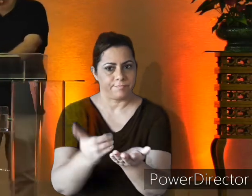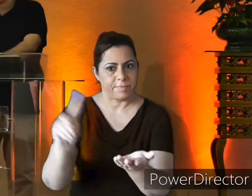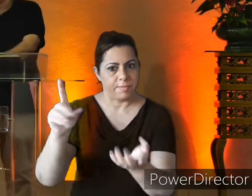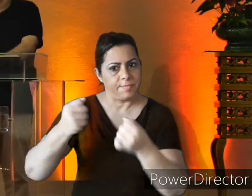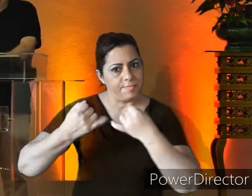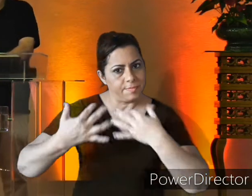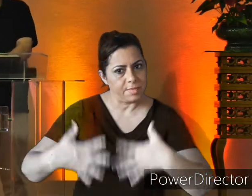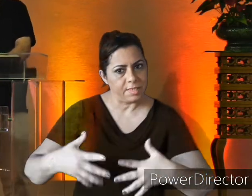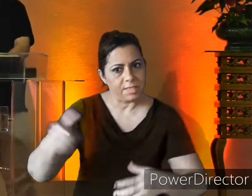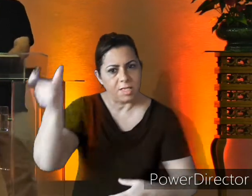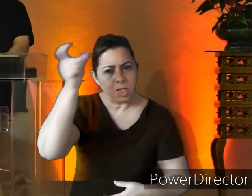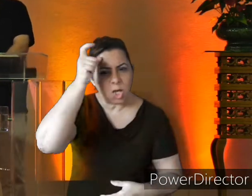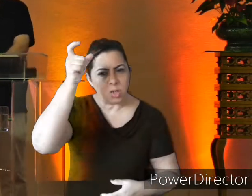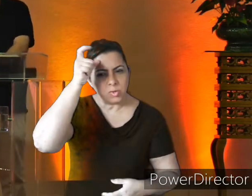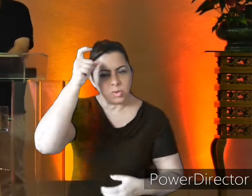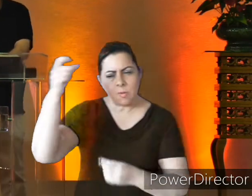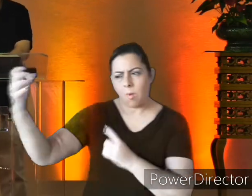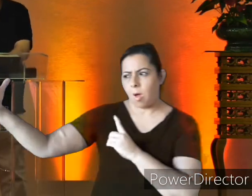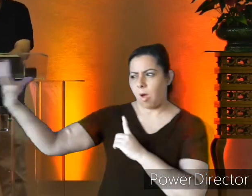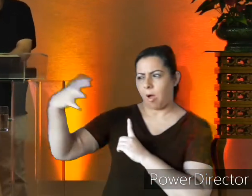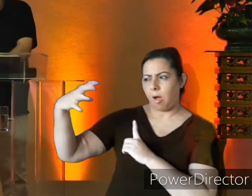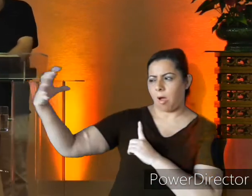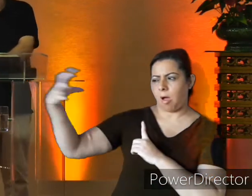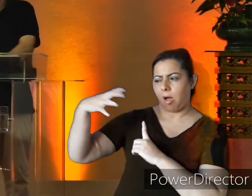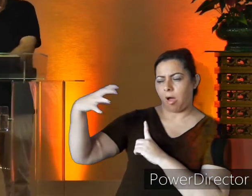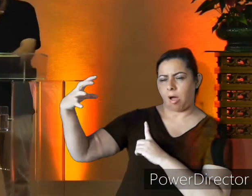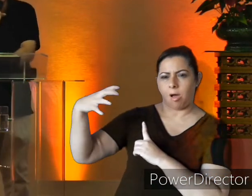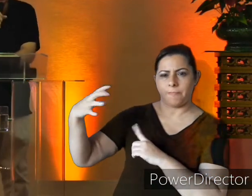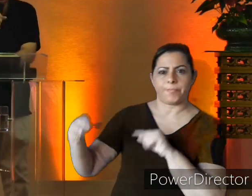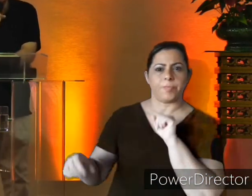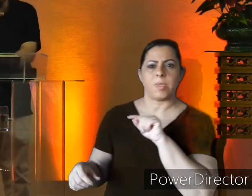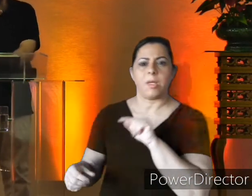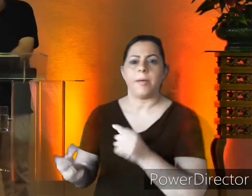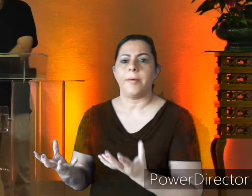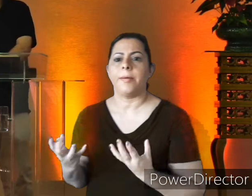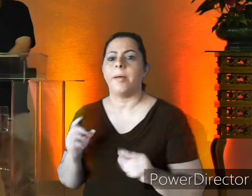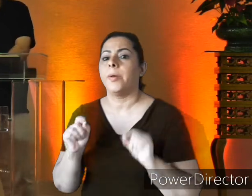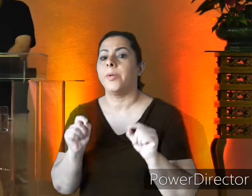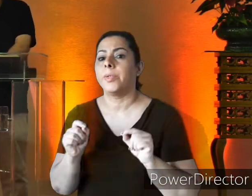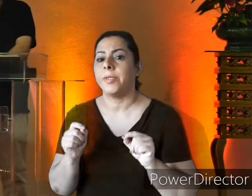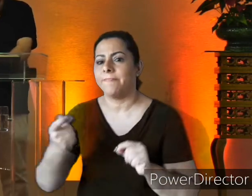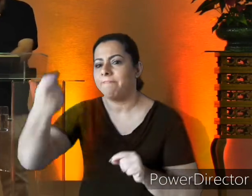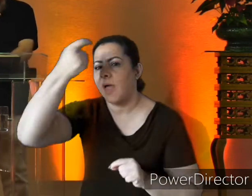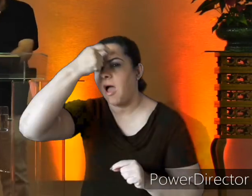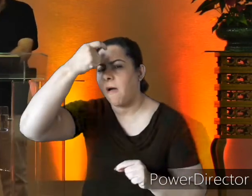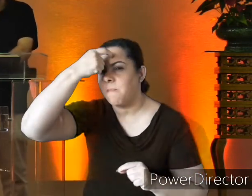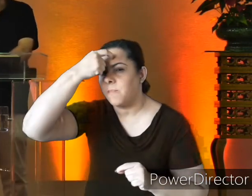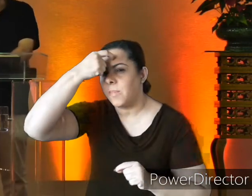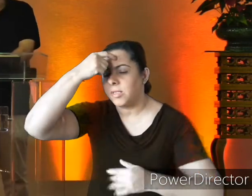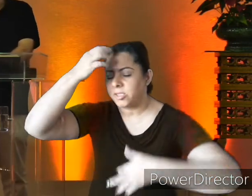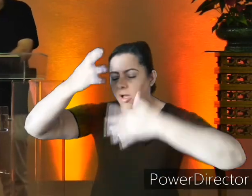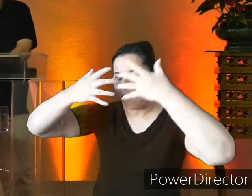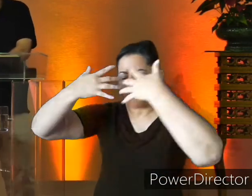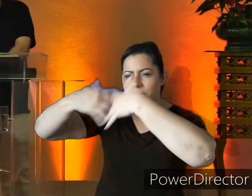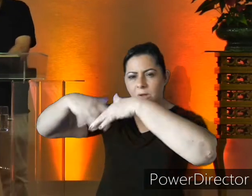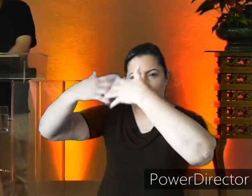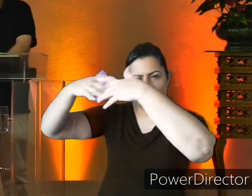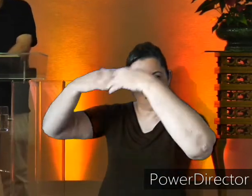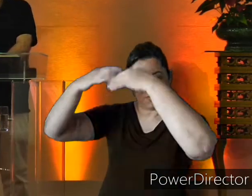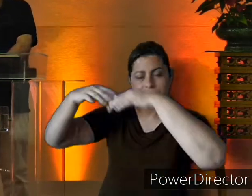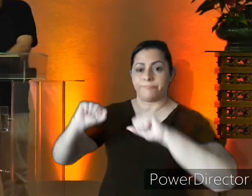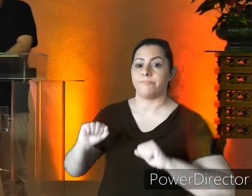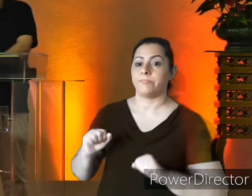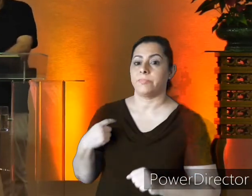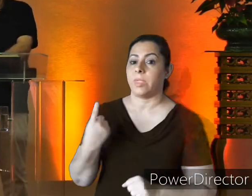de Deus. Mentiras, filosofias, princípios mundanos, questionamentos,